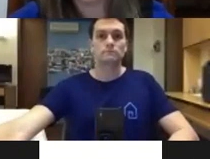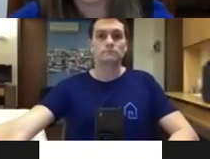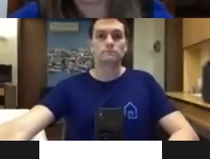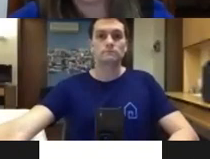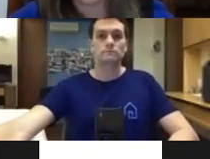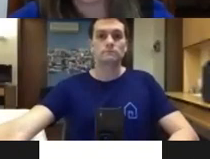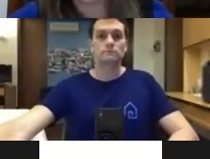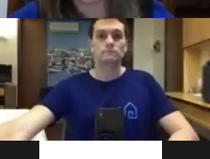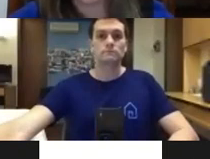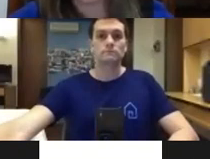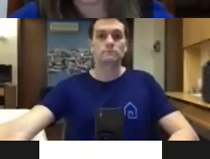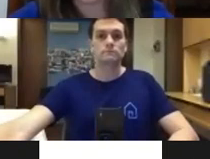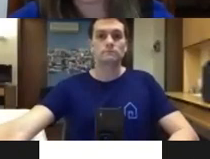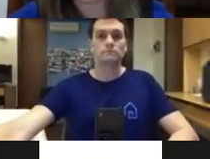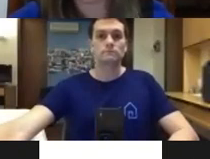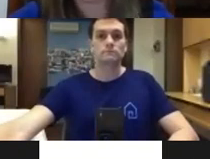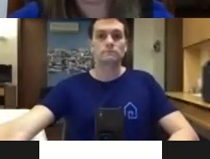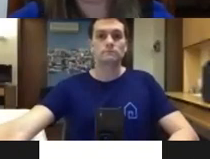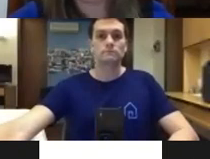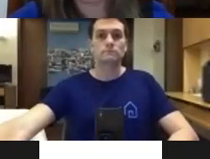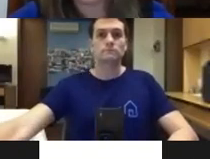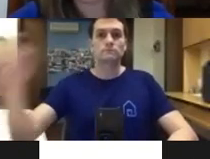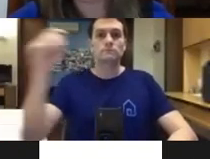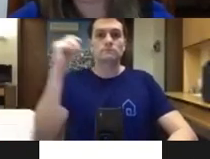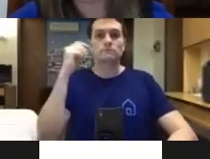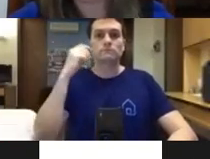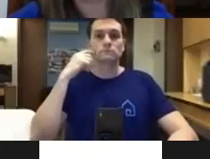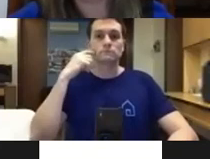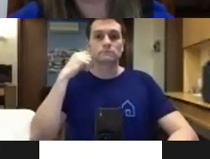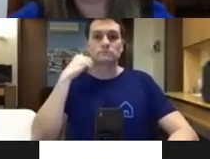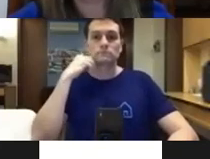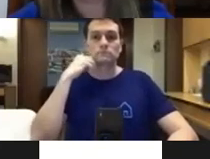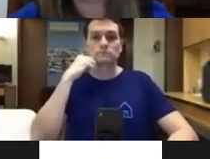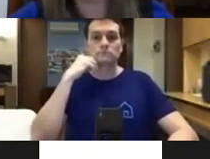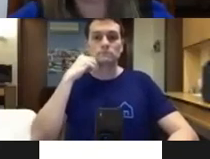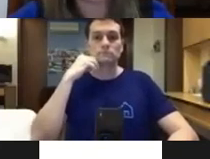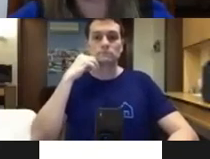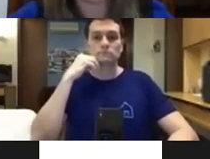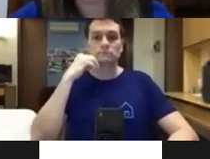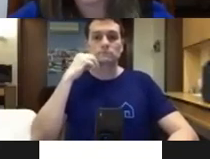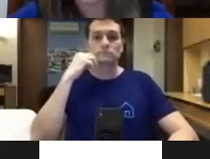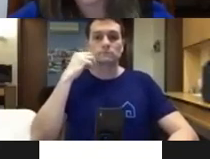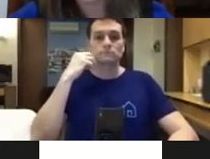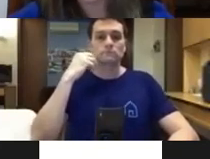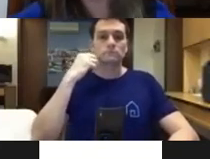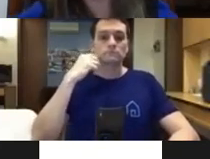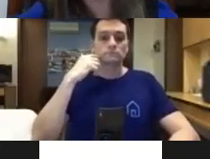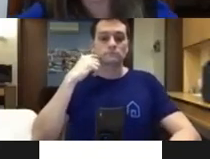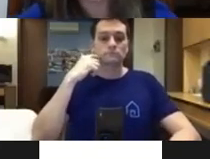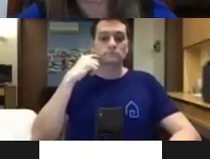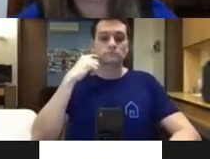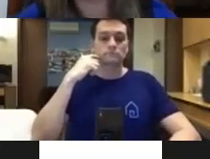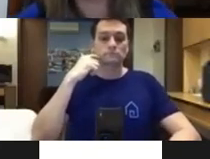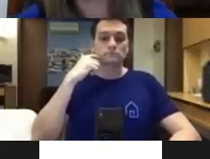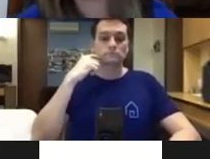civil, junto aí com o Instagram da construção civil, o FENEC, Engenharia Civil, para justamente promover um pouquinho do conhecimento que